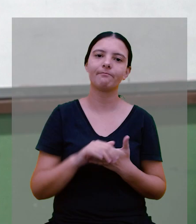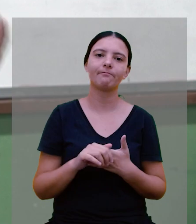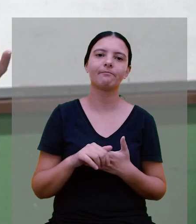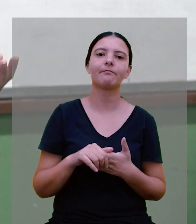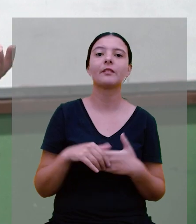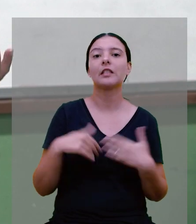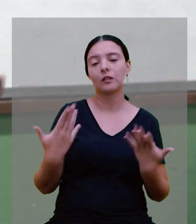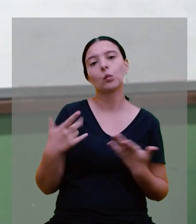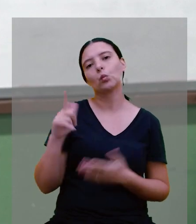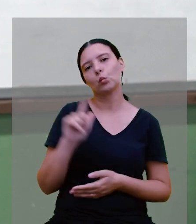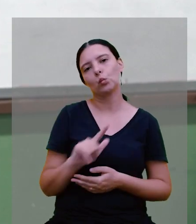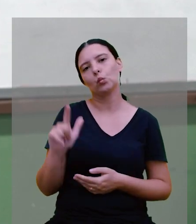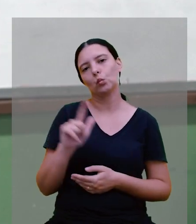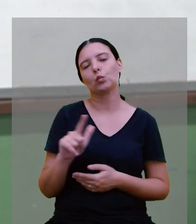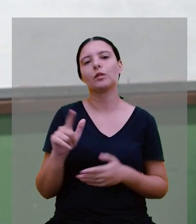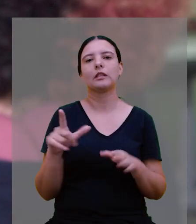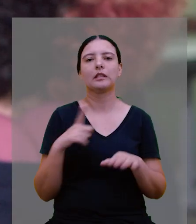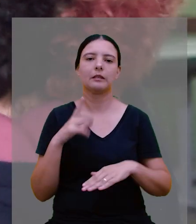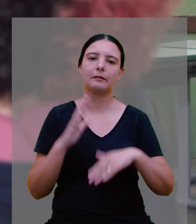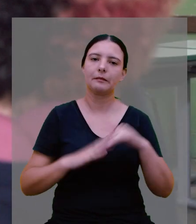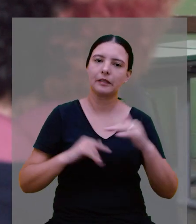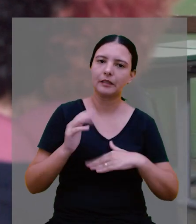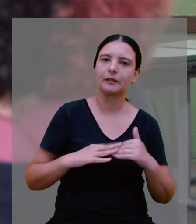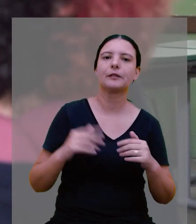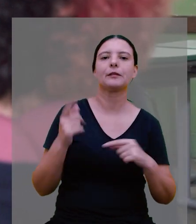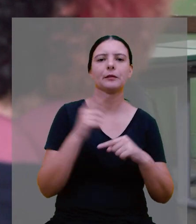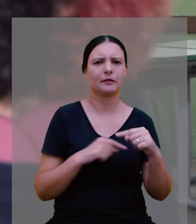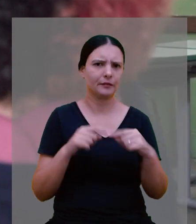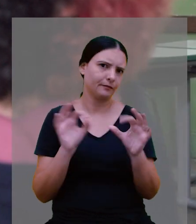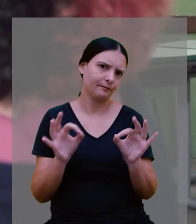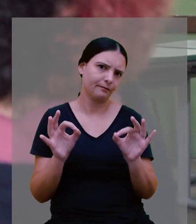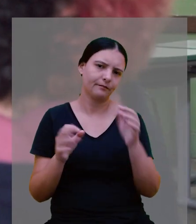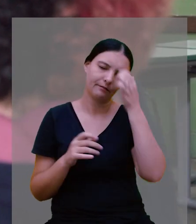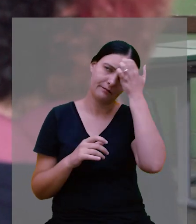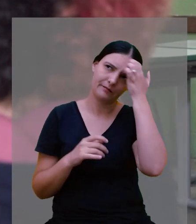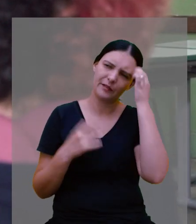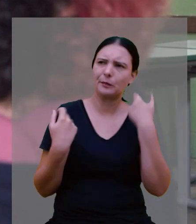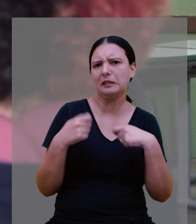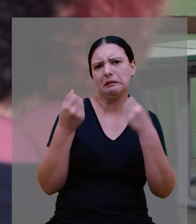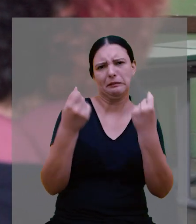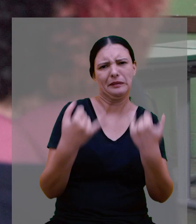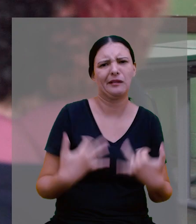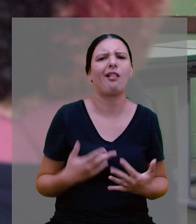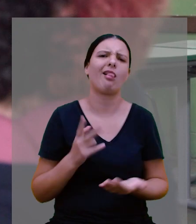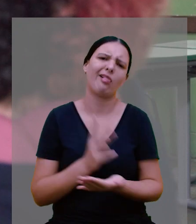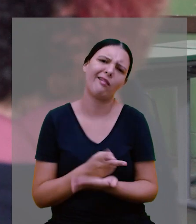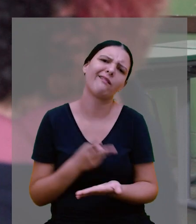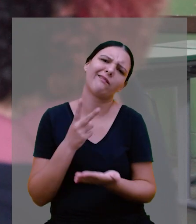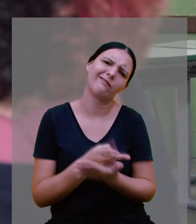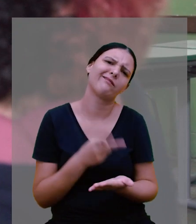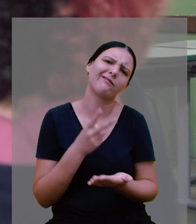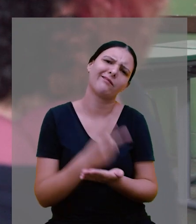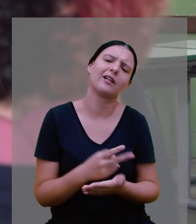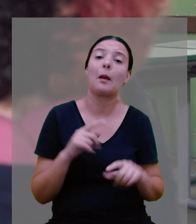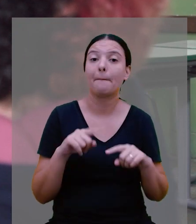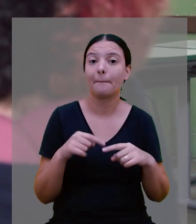óbvio que a palavra tem funções práticas e objetivas, não é? Eu não preciso ficar falando disso aqui toda a vida. Mas eu queria que vocês pensassem nas funções